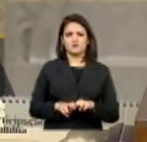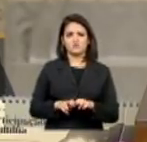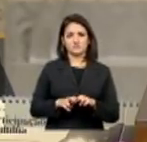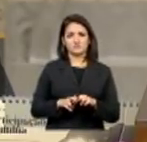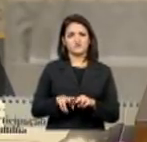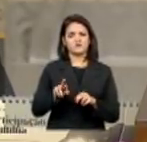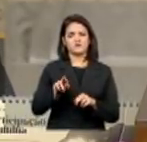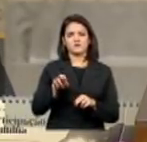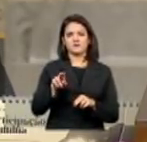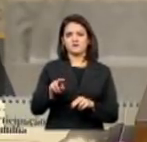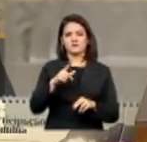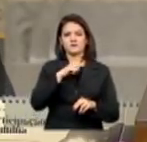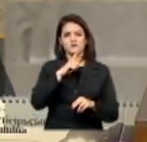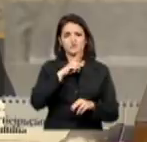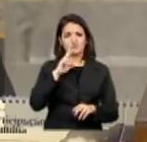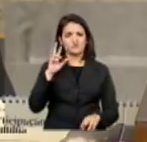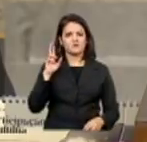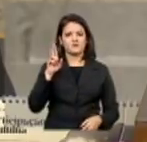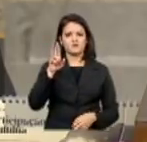ações finais